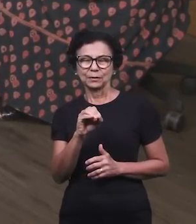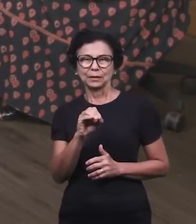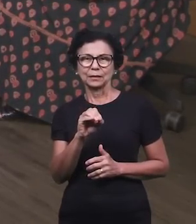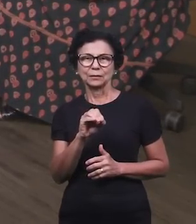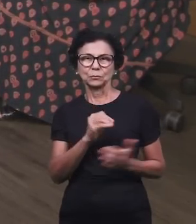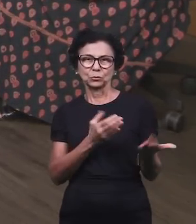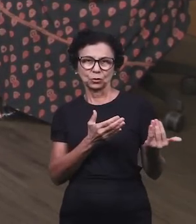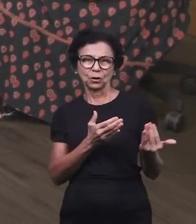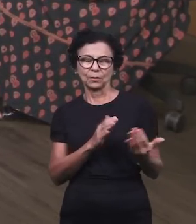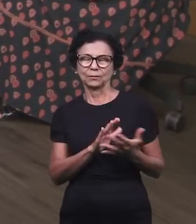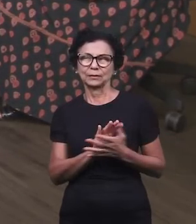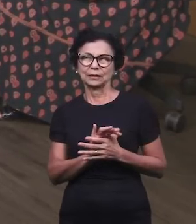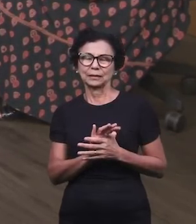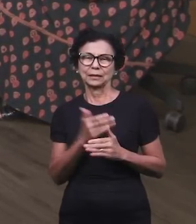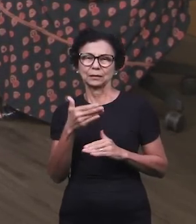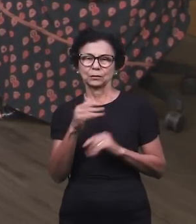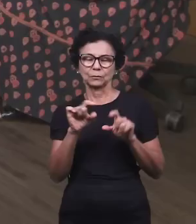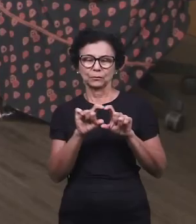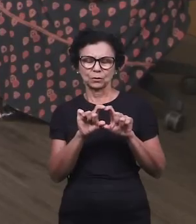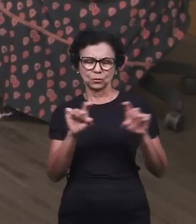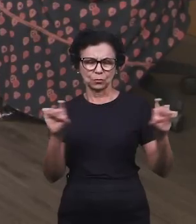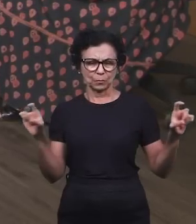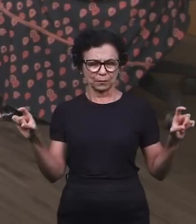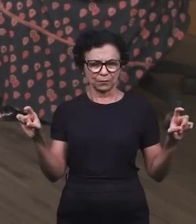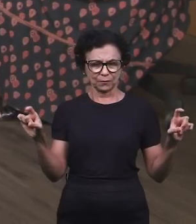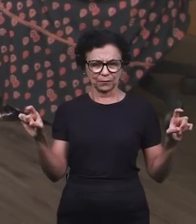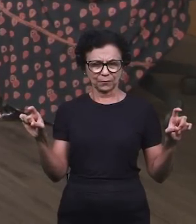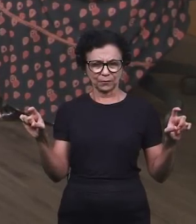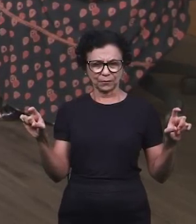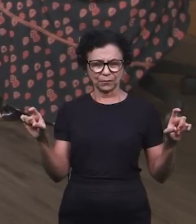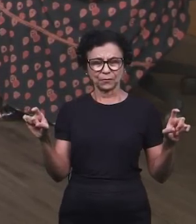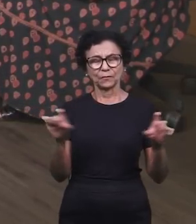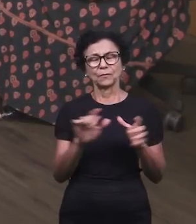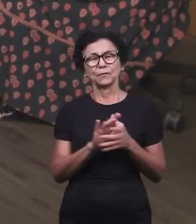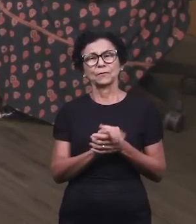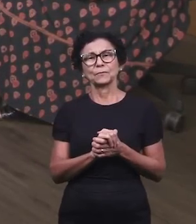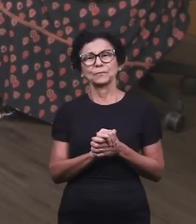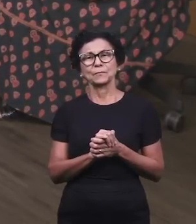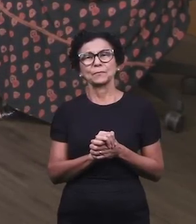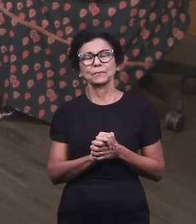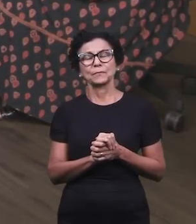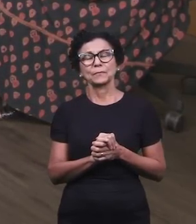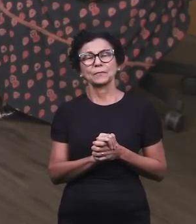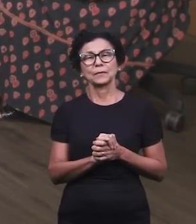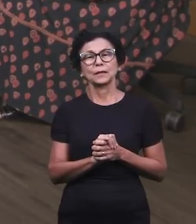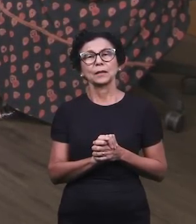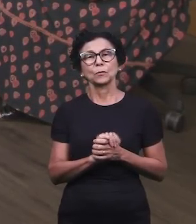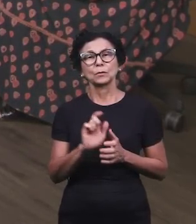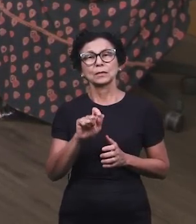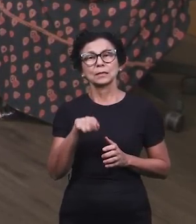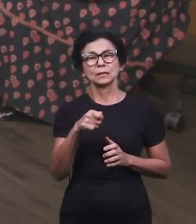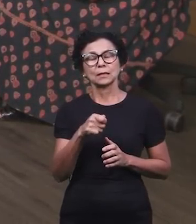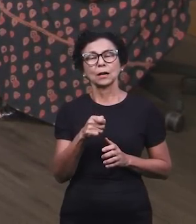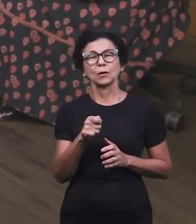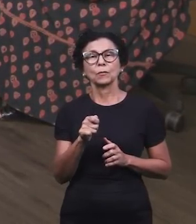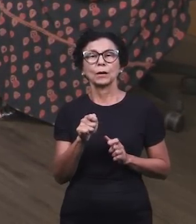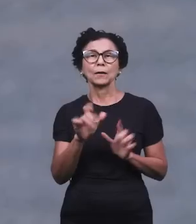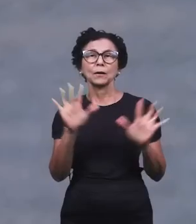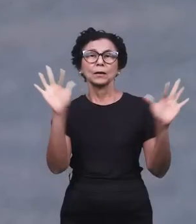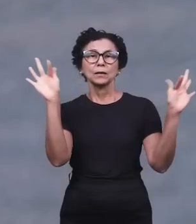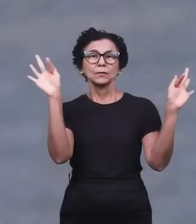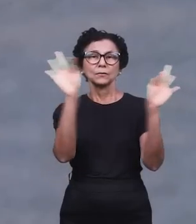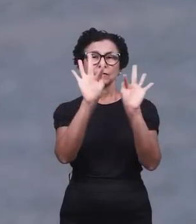expressão felicidade. A compreensão que eu tenho é que